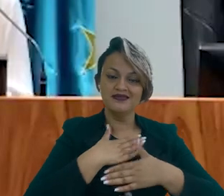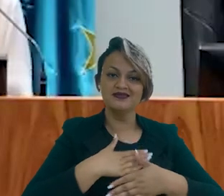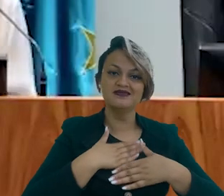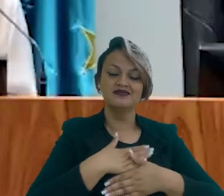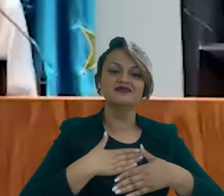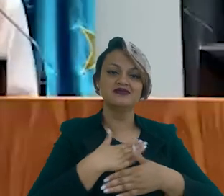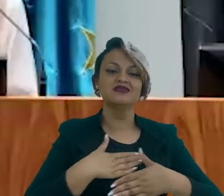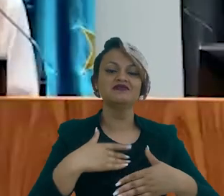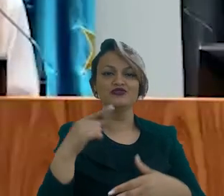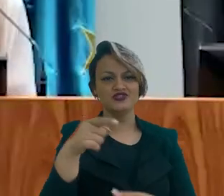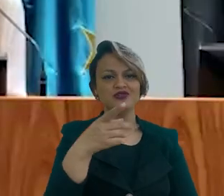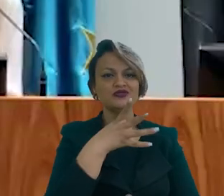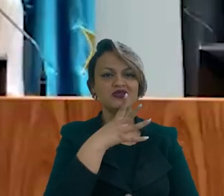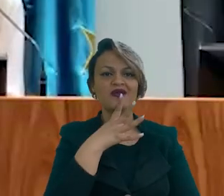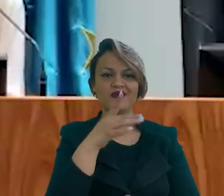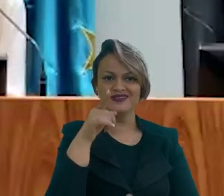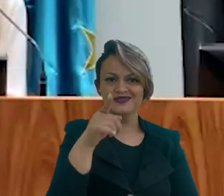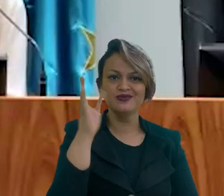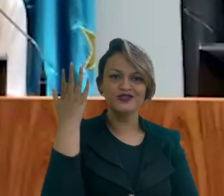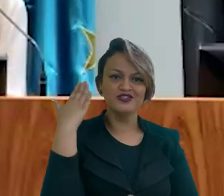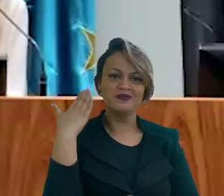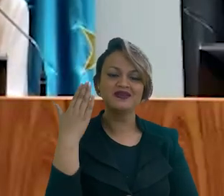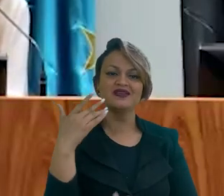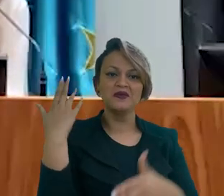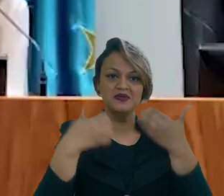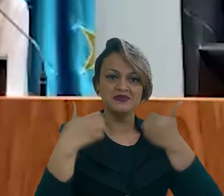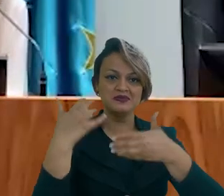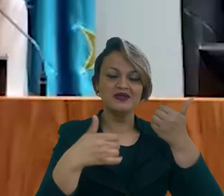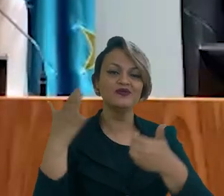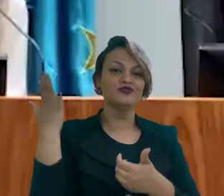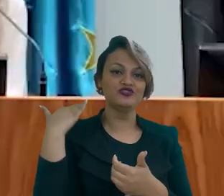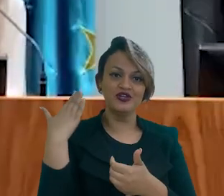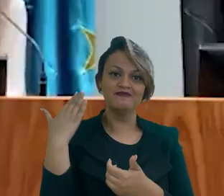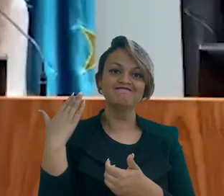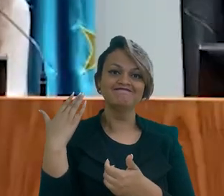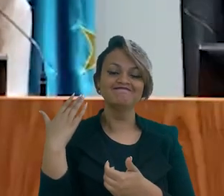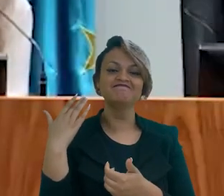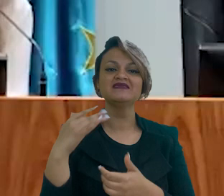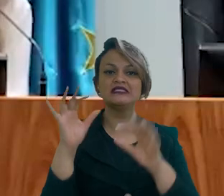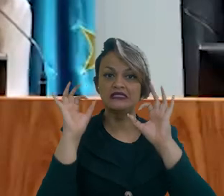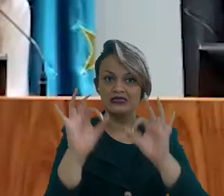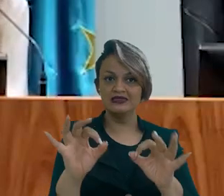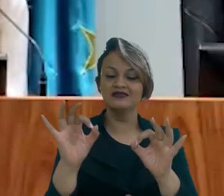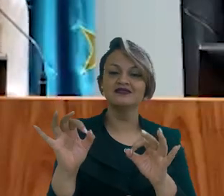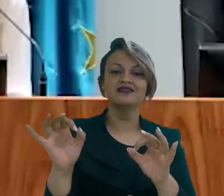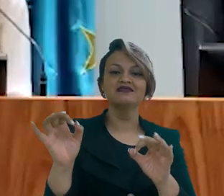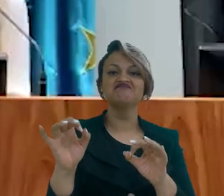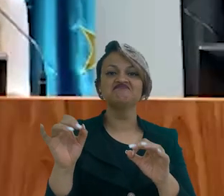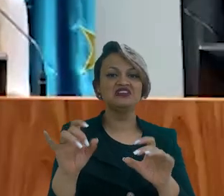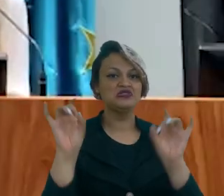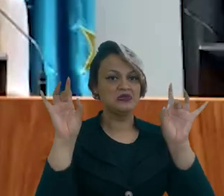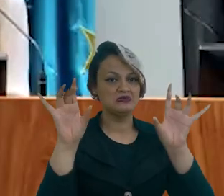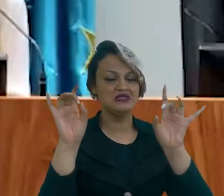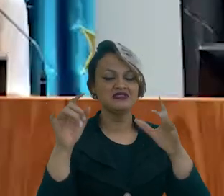é um prazer já havia conhecido ouvir falar da senhora anteriormente tenho certeza que todos os méritos